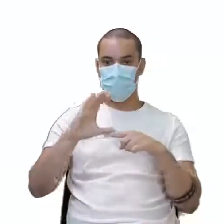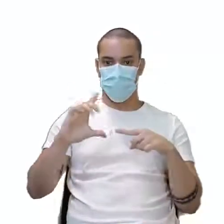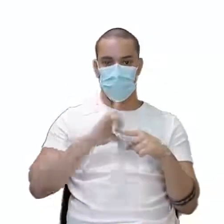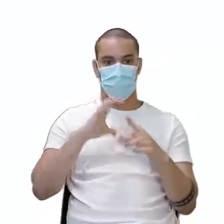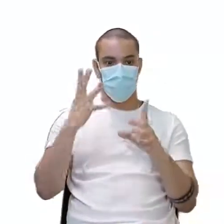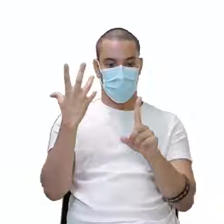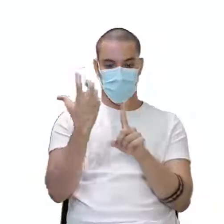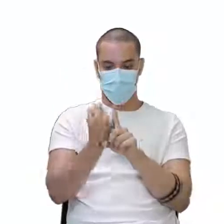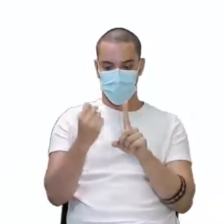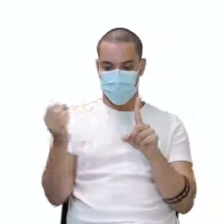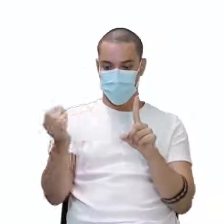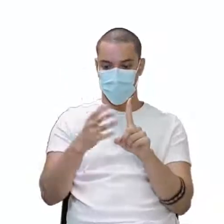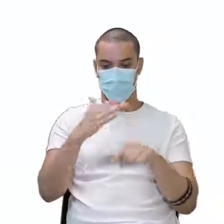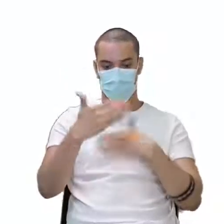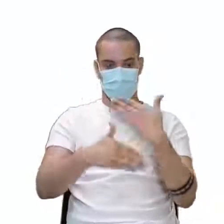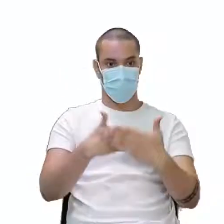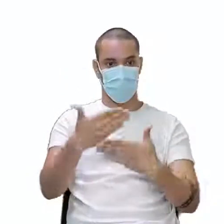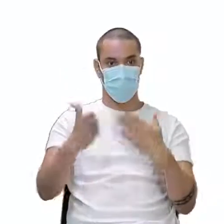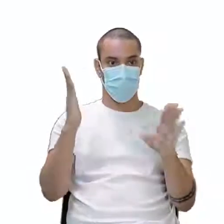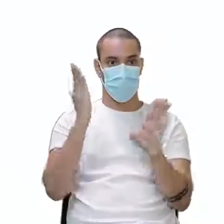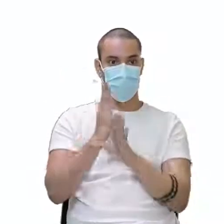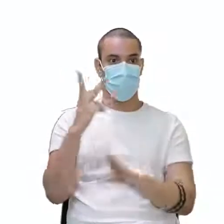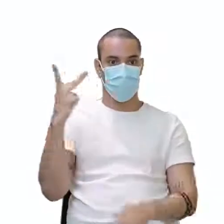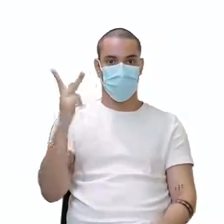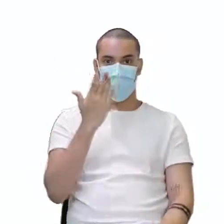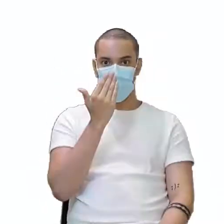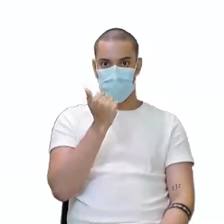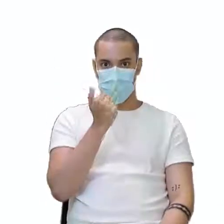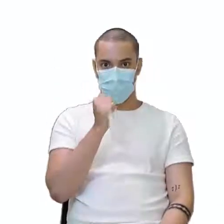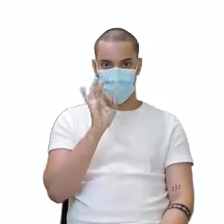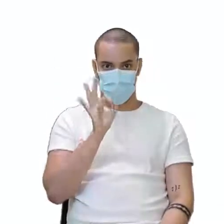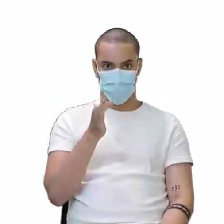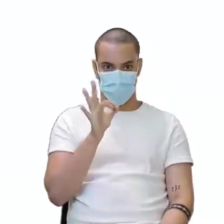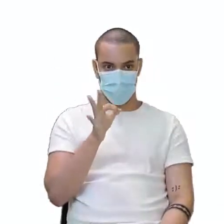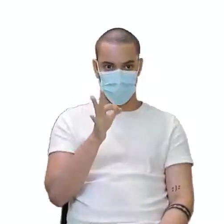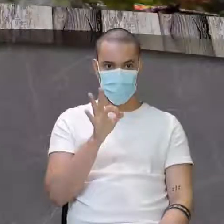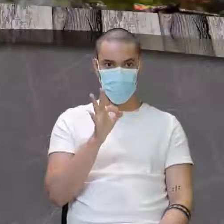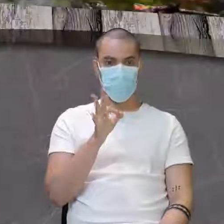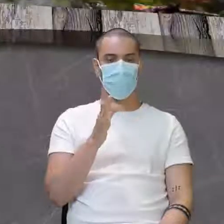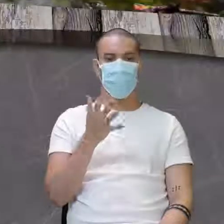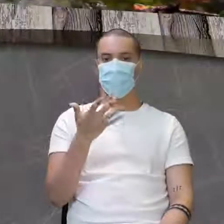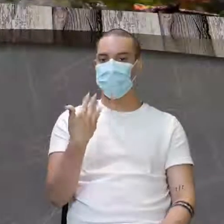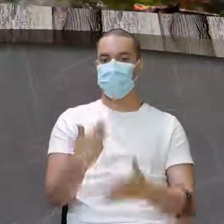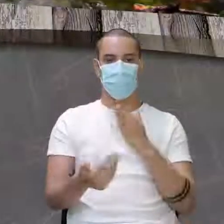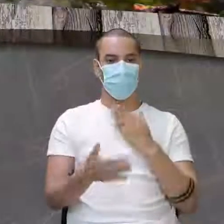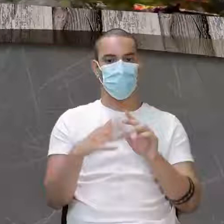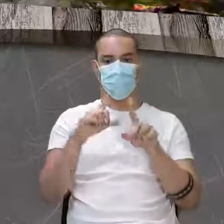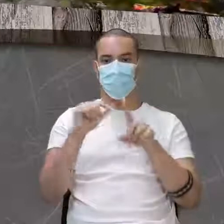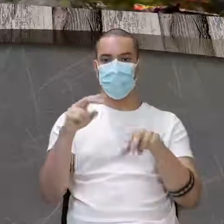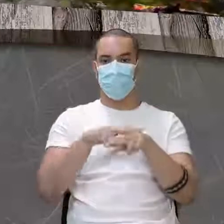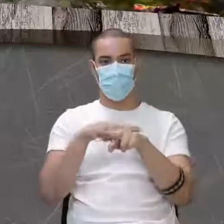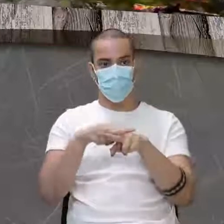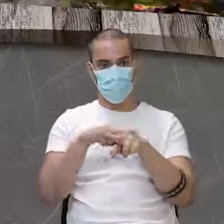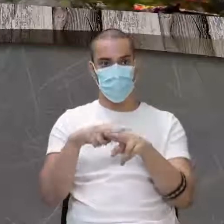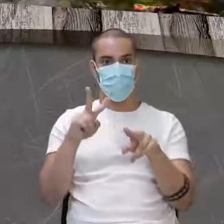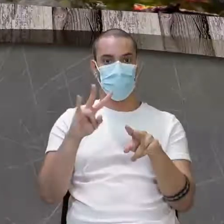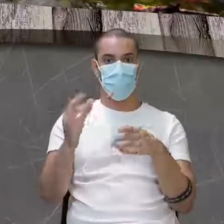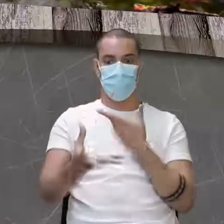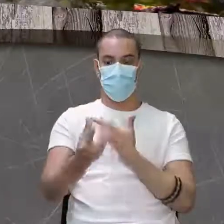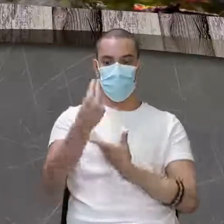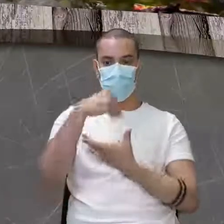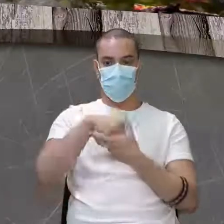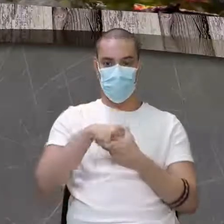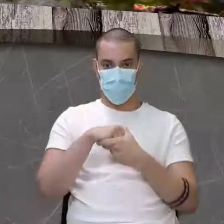estar passando para o nosso organismo a partir dessa alimentação, tá? Seja um herbívoro ou carnívoro, vai estar incorporando